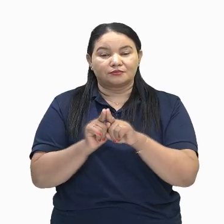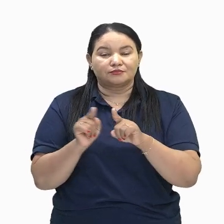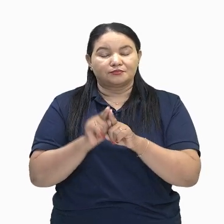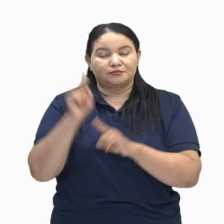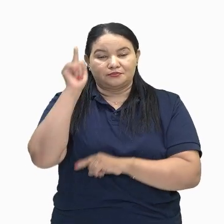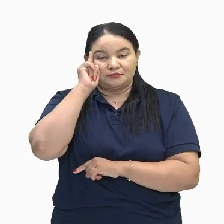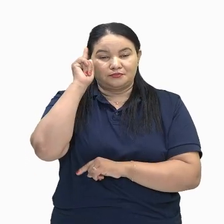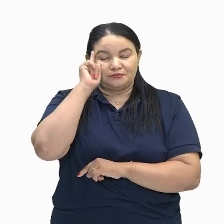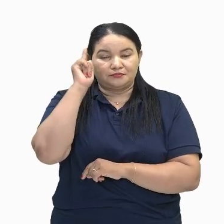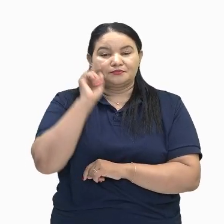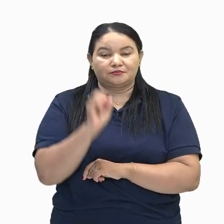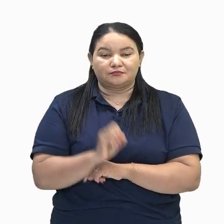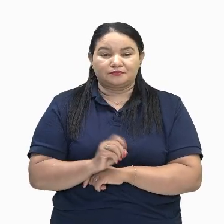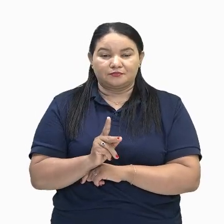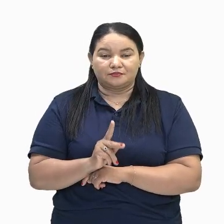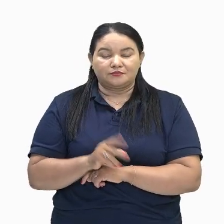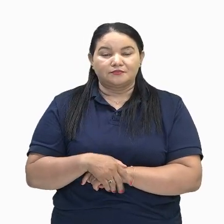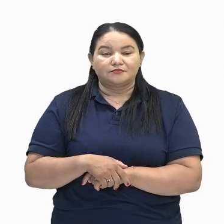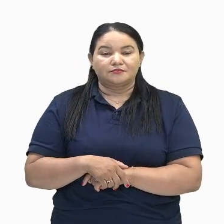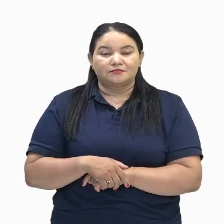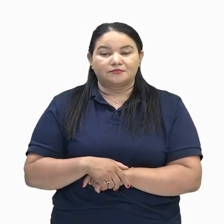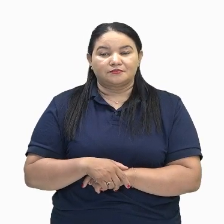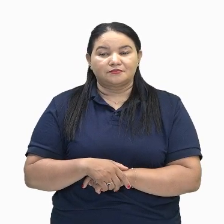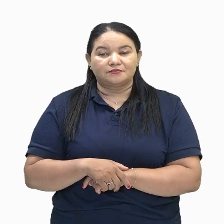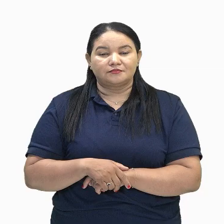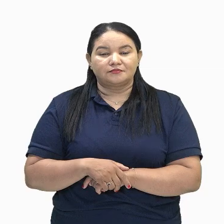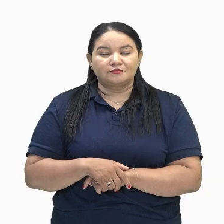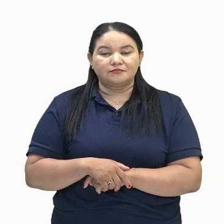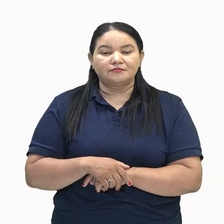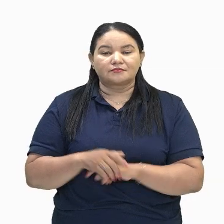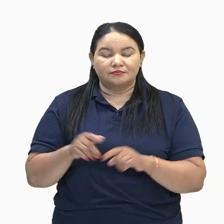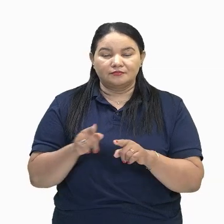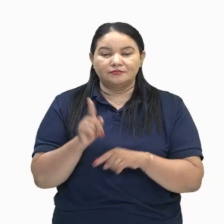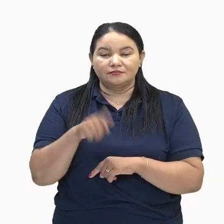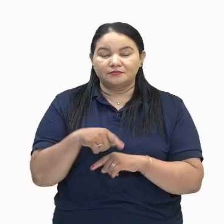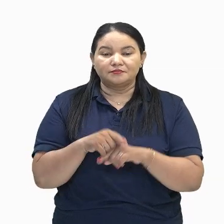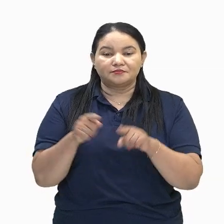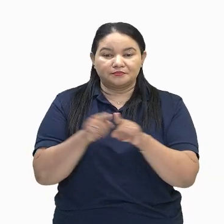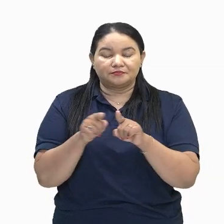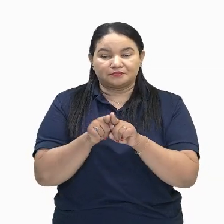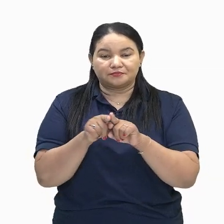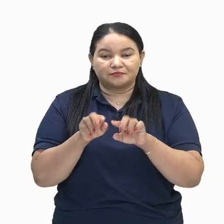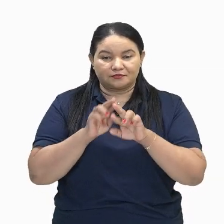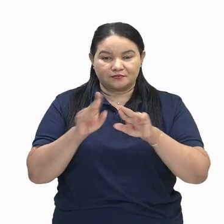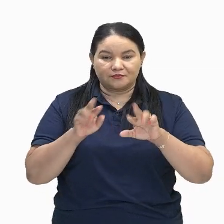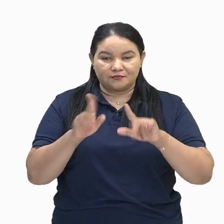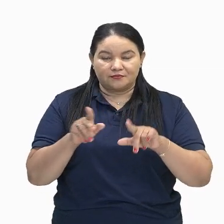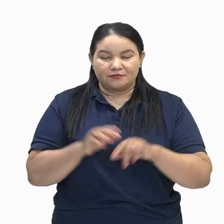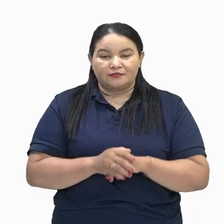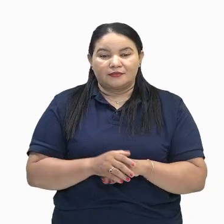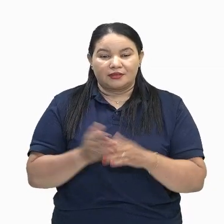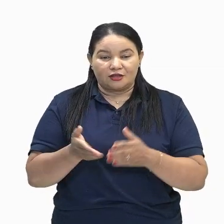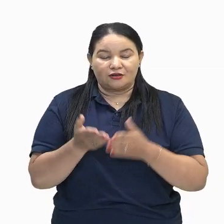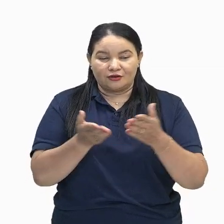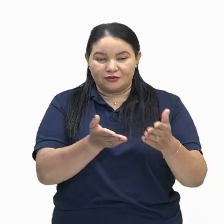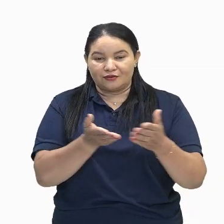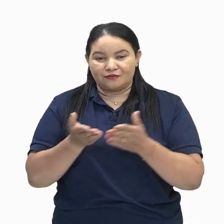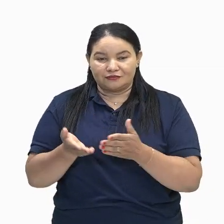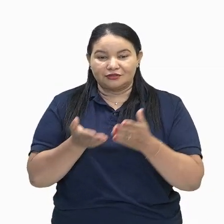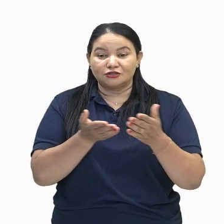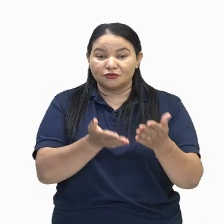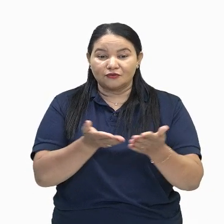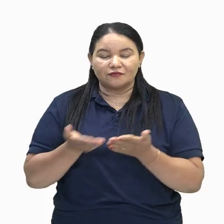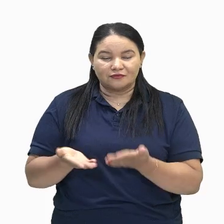cotidiana, uma coisa bem diferente mesmo, para fazer um convite ao